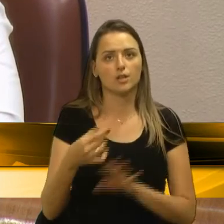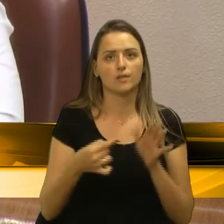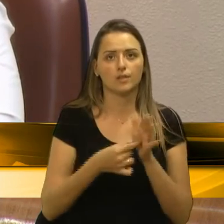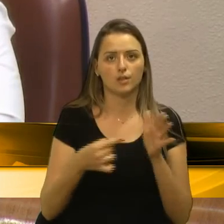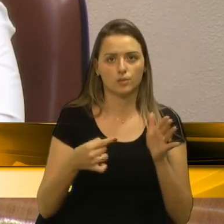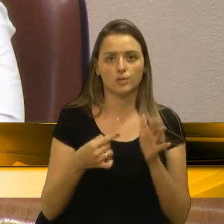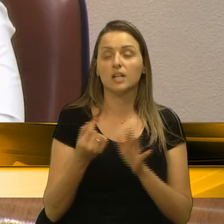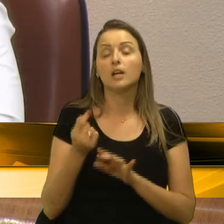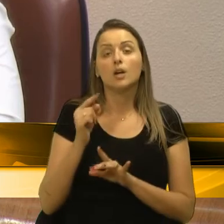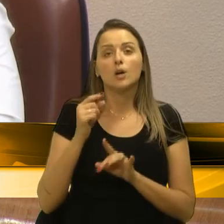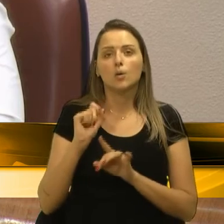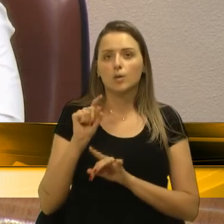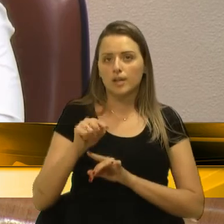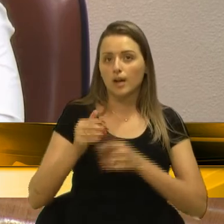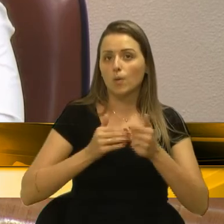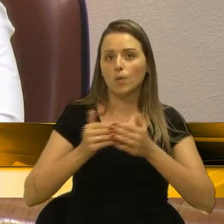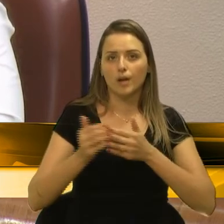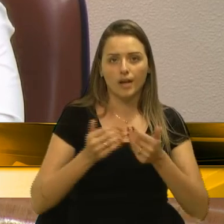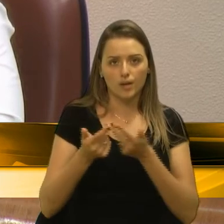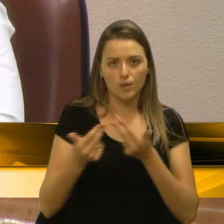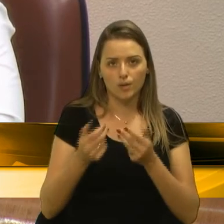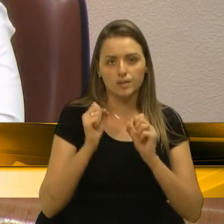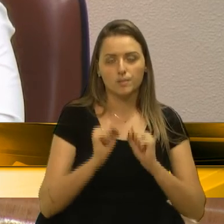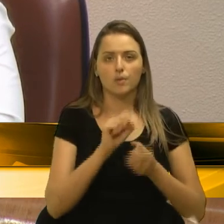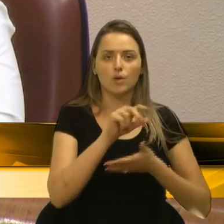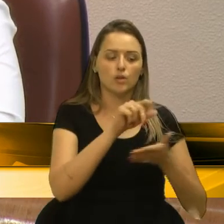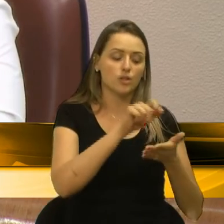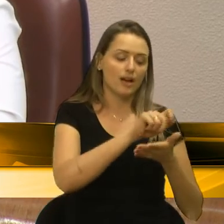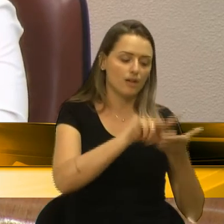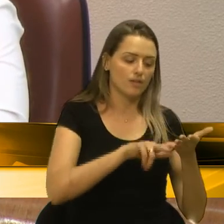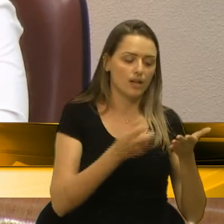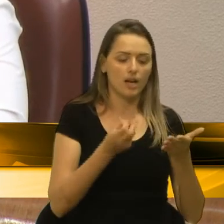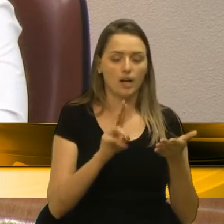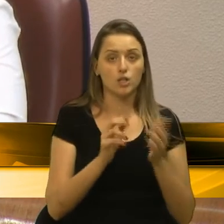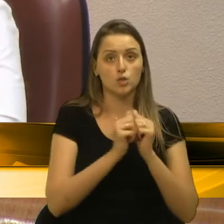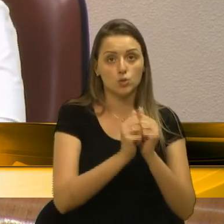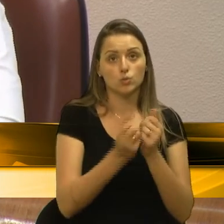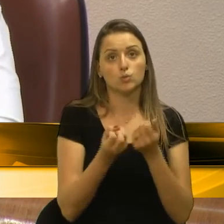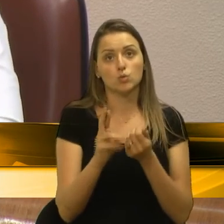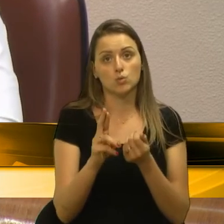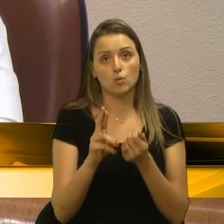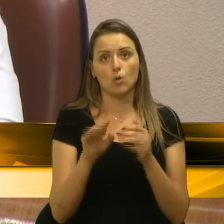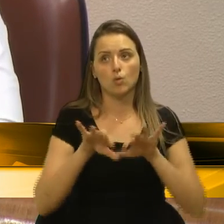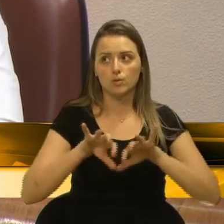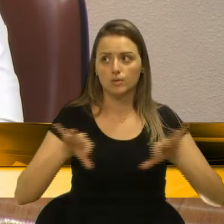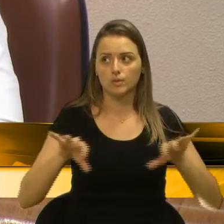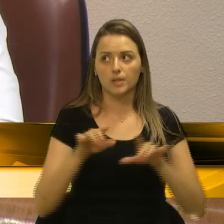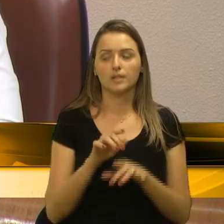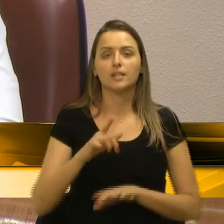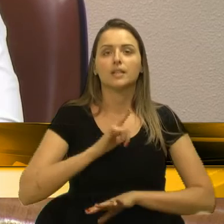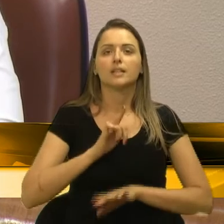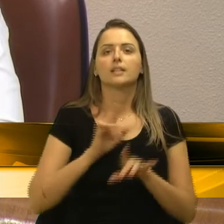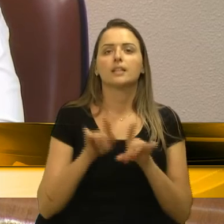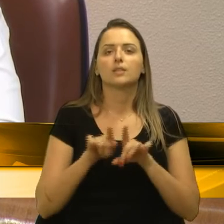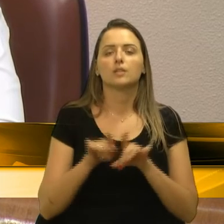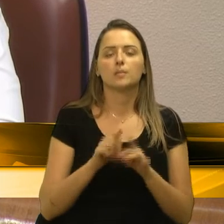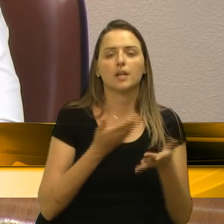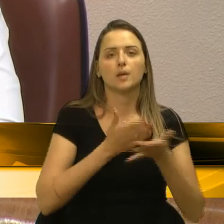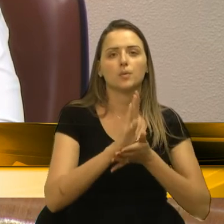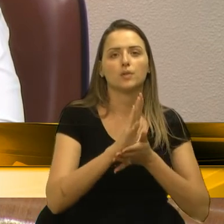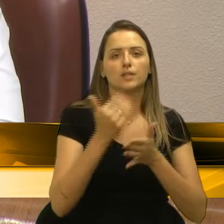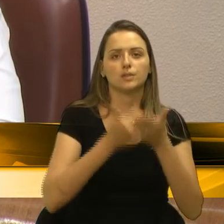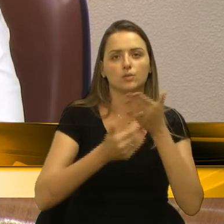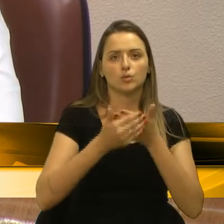sendo indiferente serem elas analisadas separada ou concomitantemente. Tendo havido a apreciação pelo plenário, contudo, e